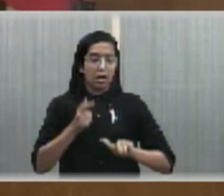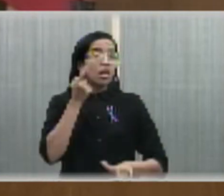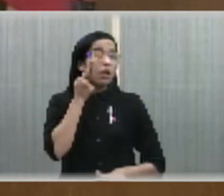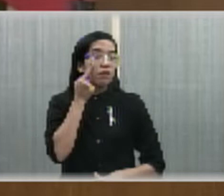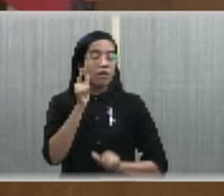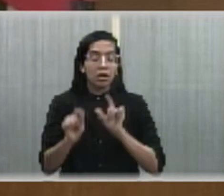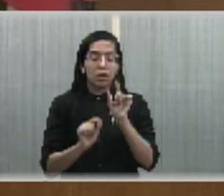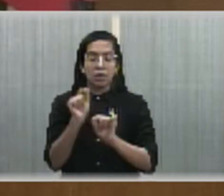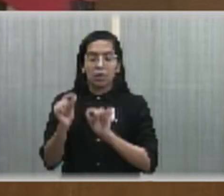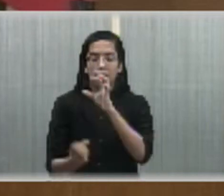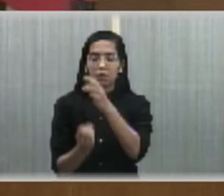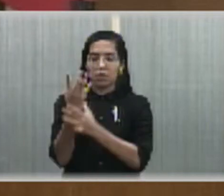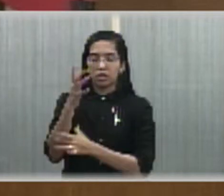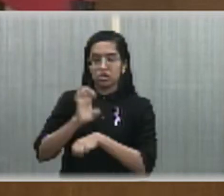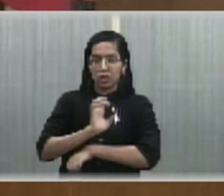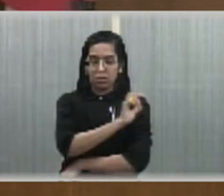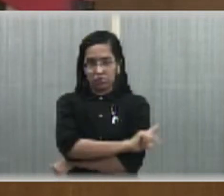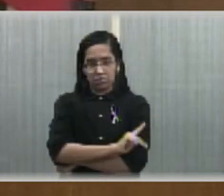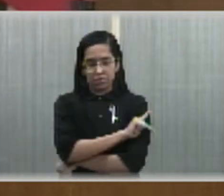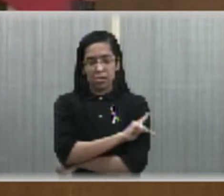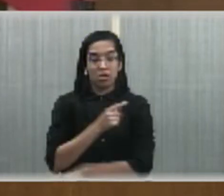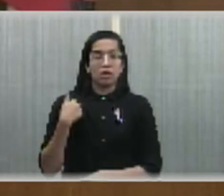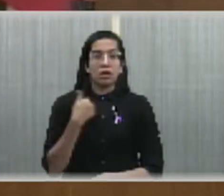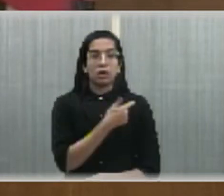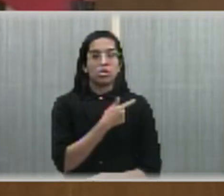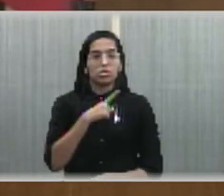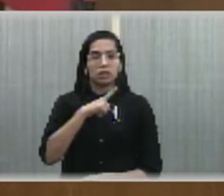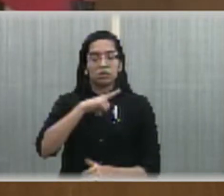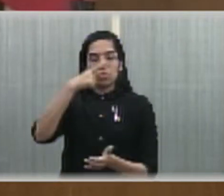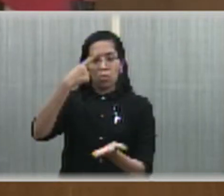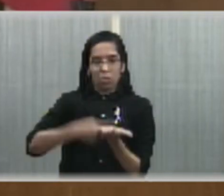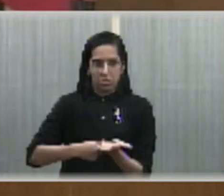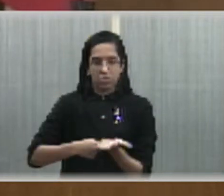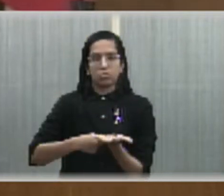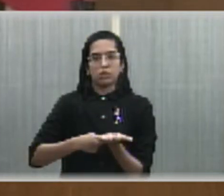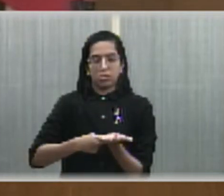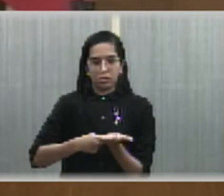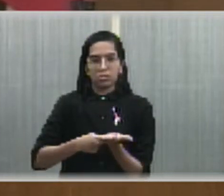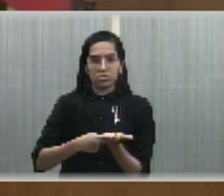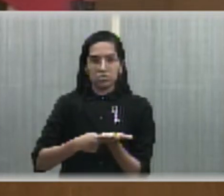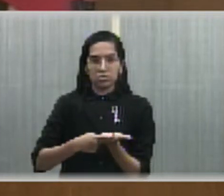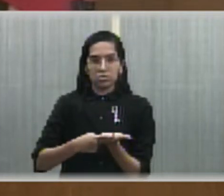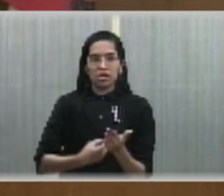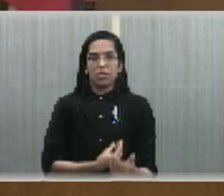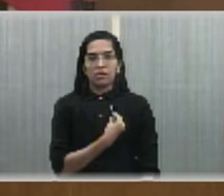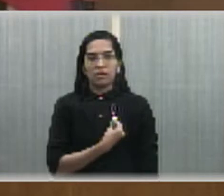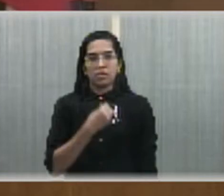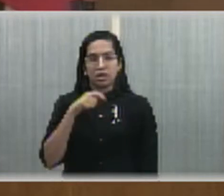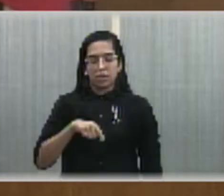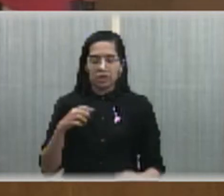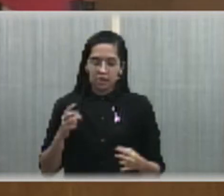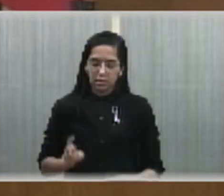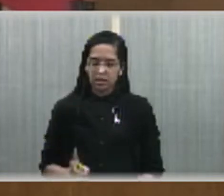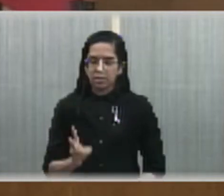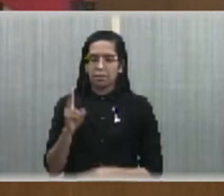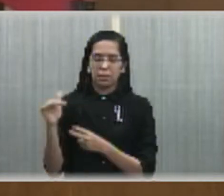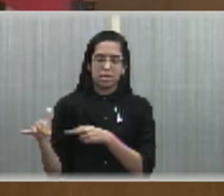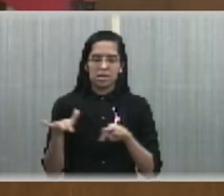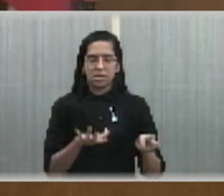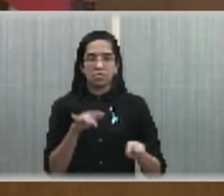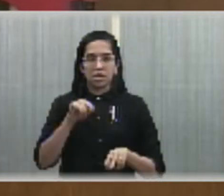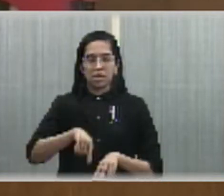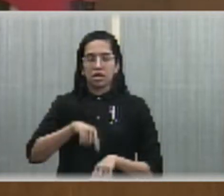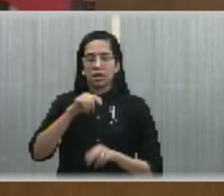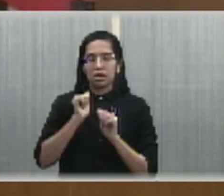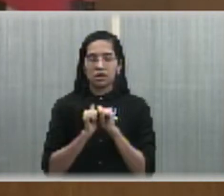está acontecendo. E nós temos um compromisso de estar todas as semanas na Assembleia,